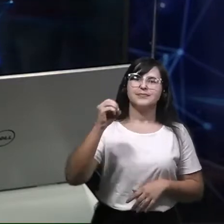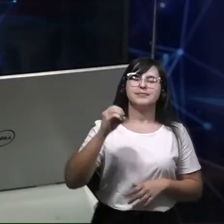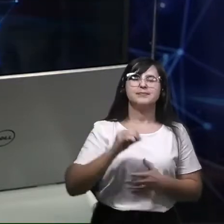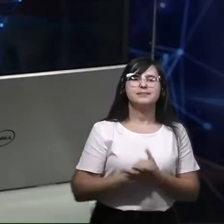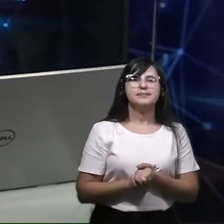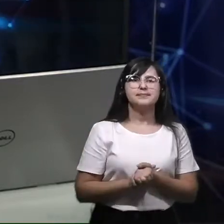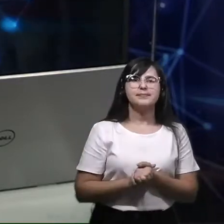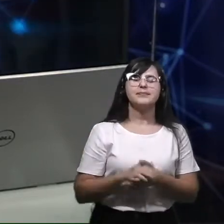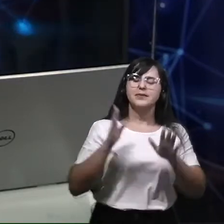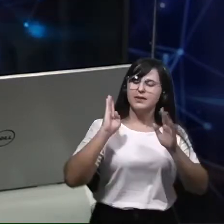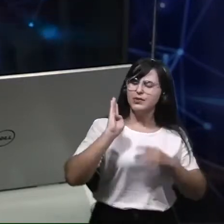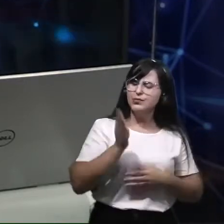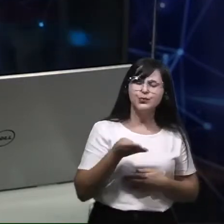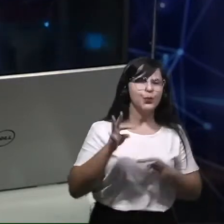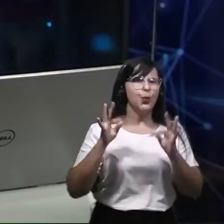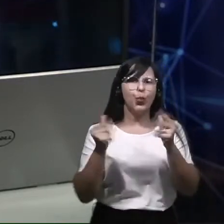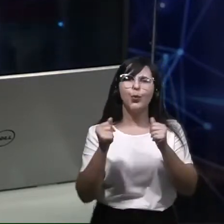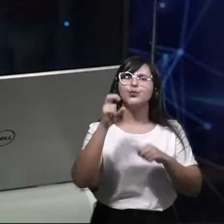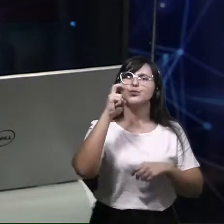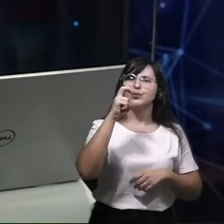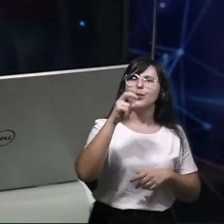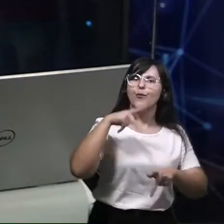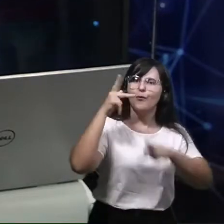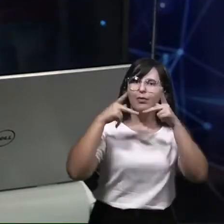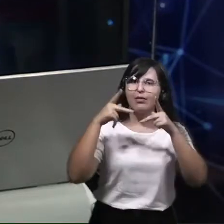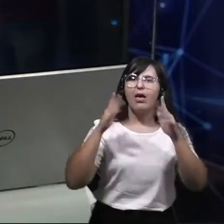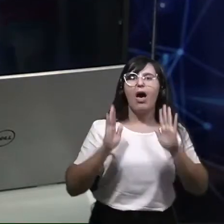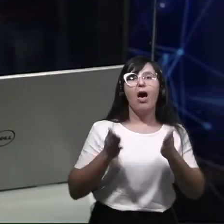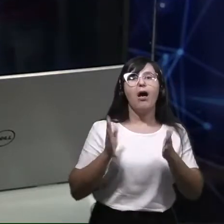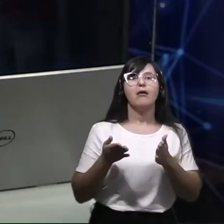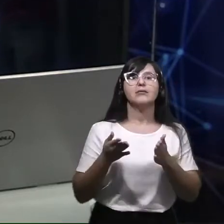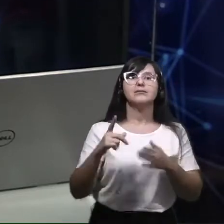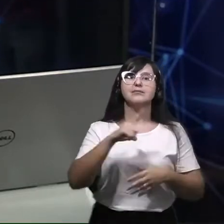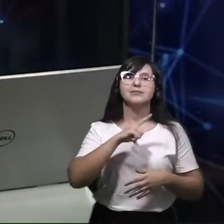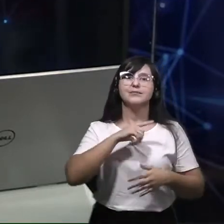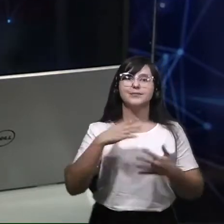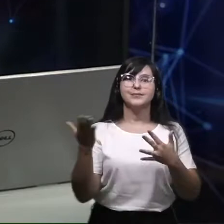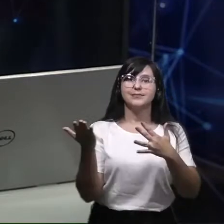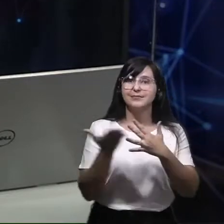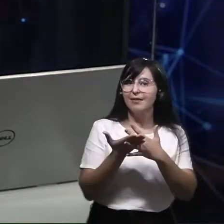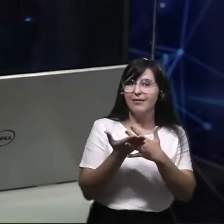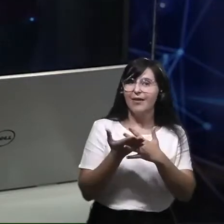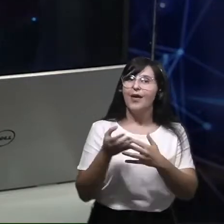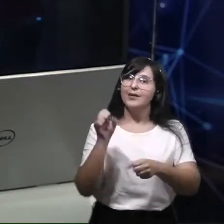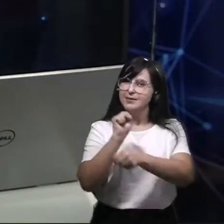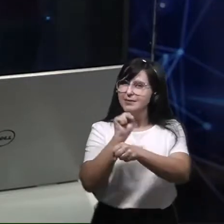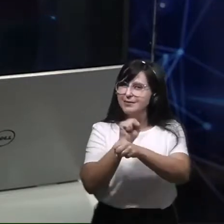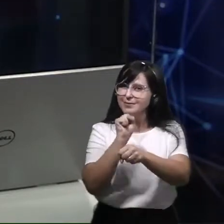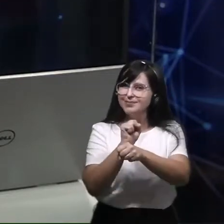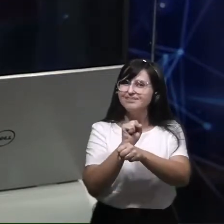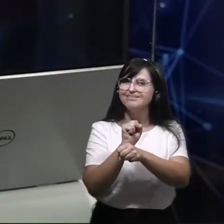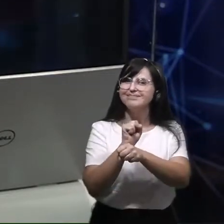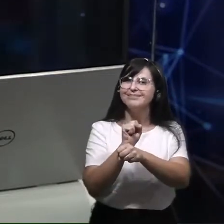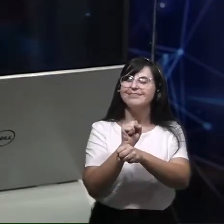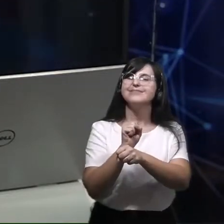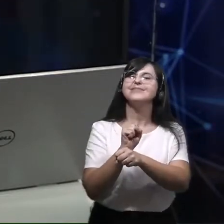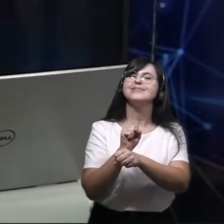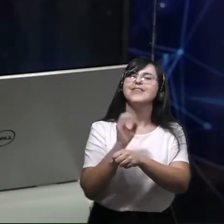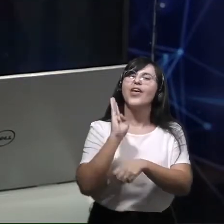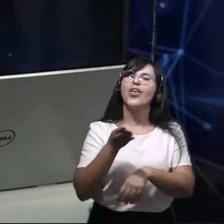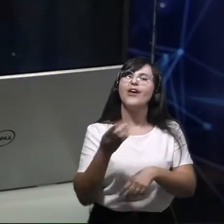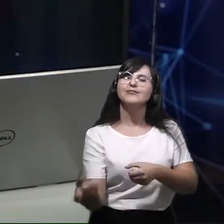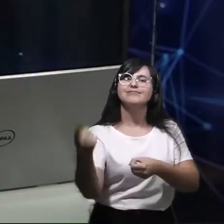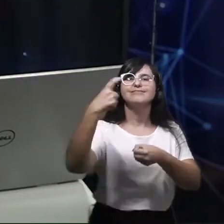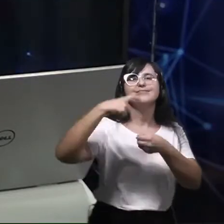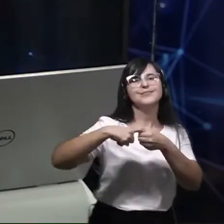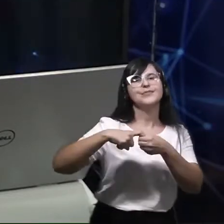iniciais feitas pelos 5 candidatos aqui presentes. Eu vou chamar um intervalo comercial agora. é rapidinho e daqui a pouco a gente volta com as perguntas